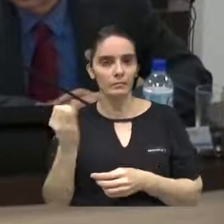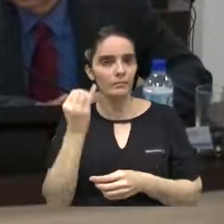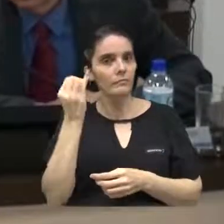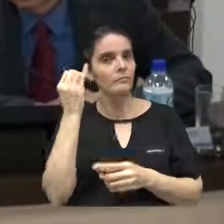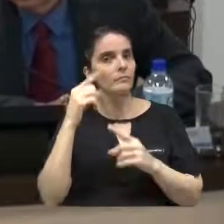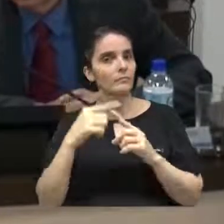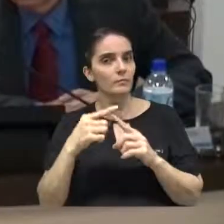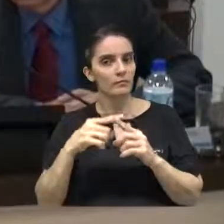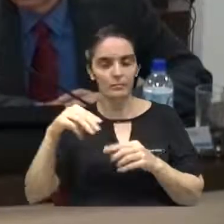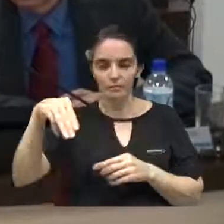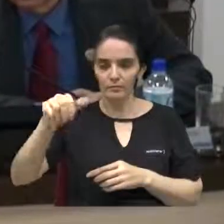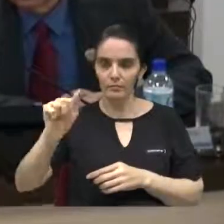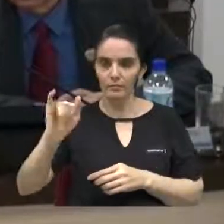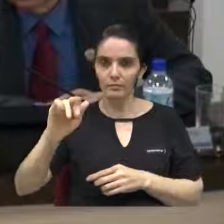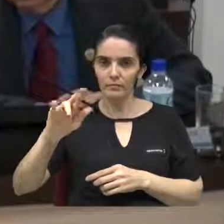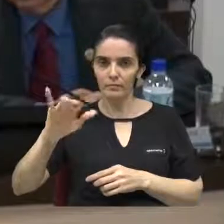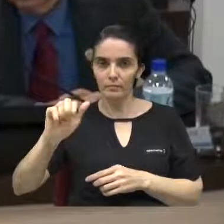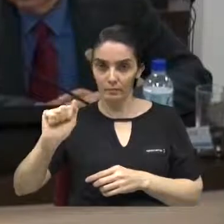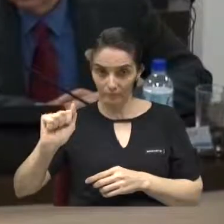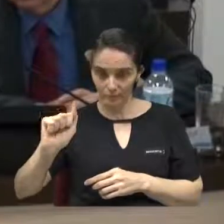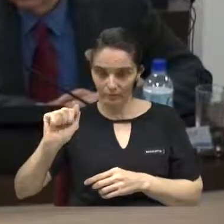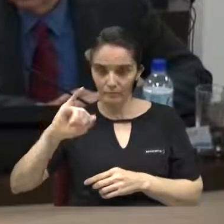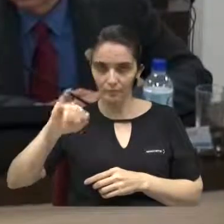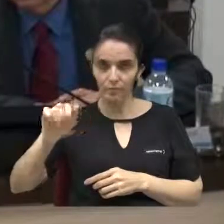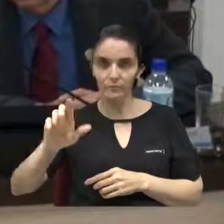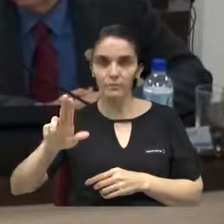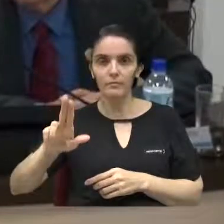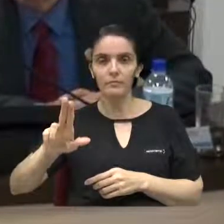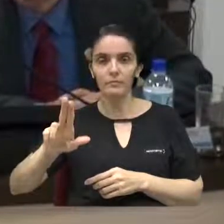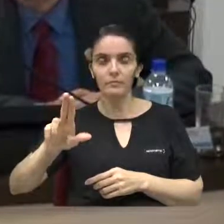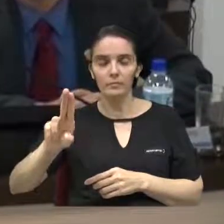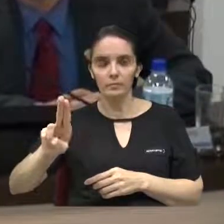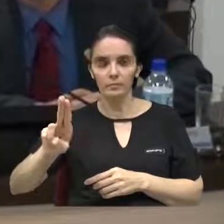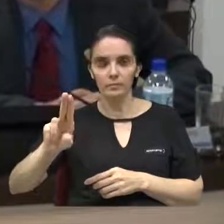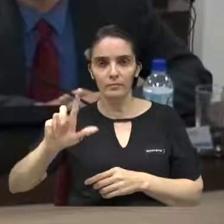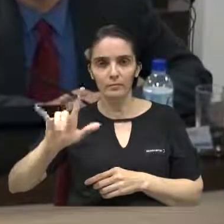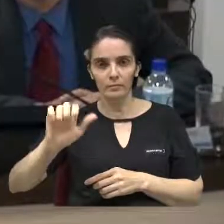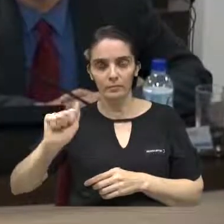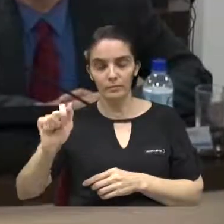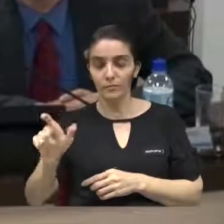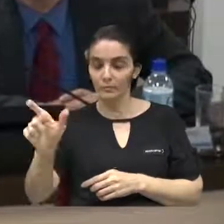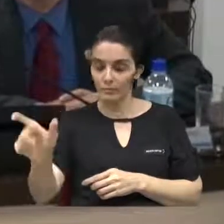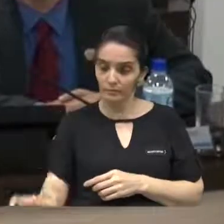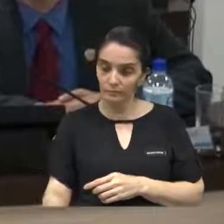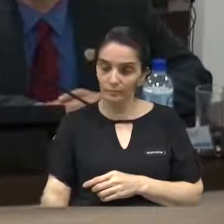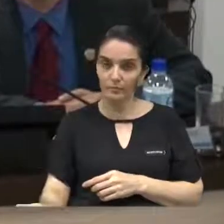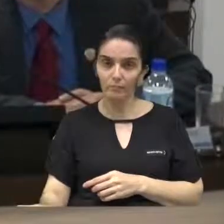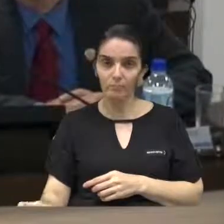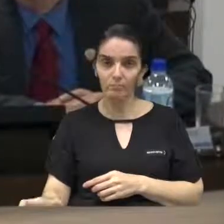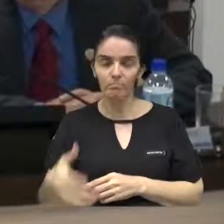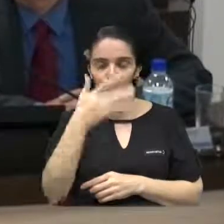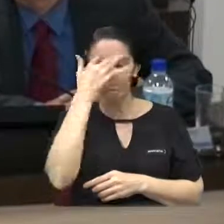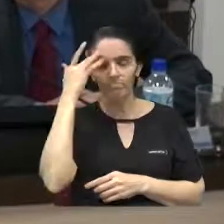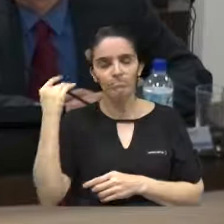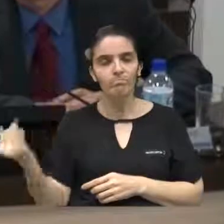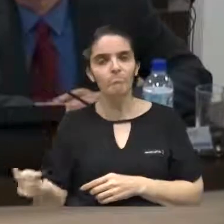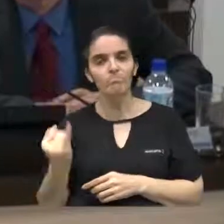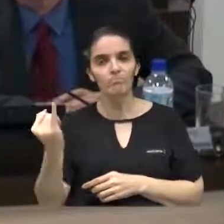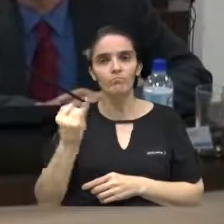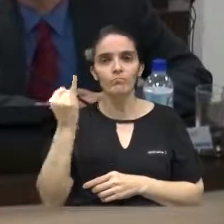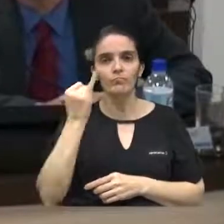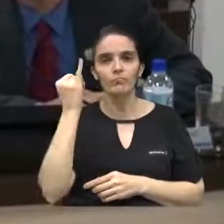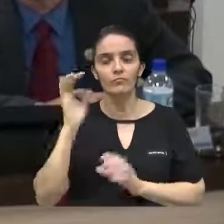a Maria Júlia, que é mãe do padre Diego, ela foi figura notável ali